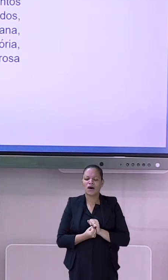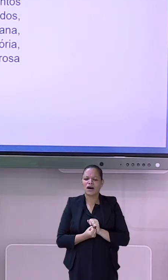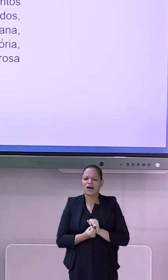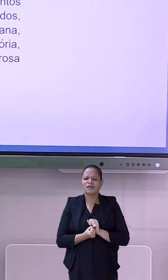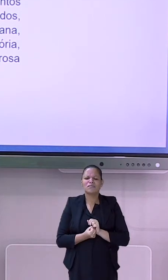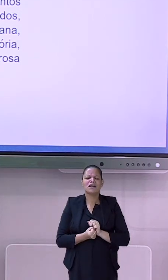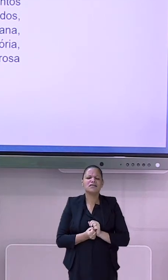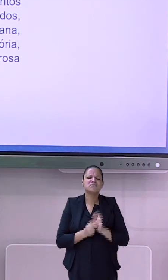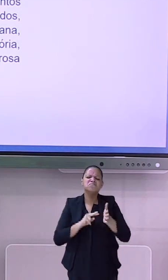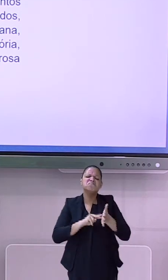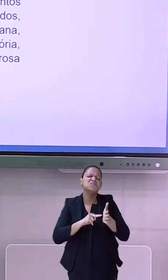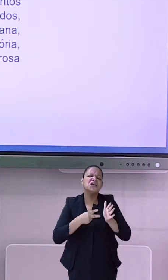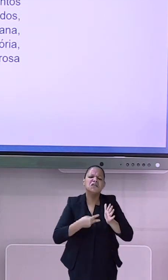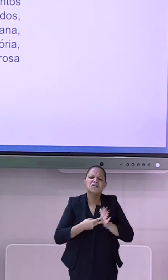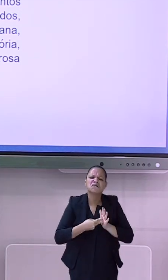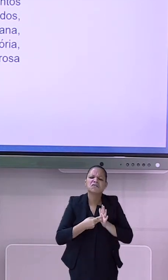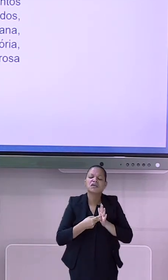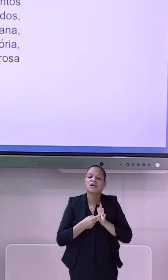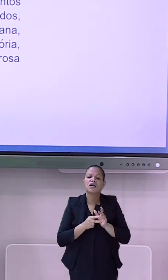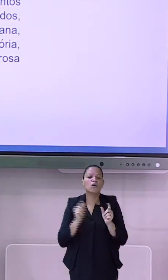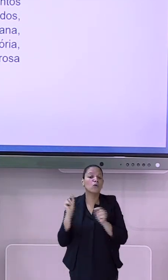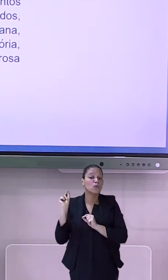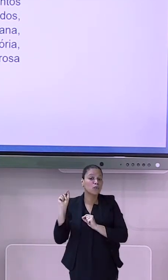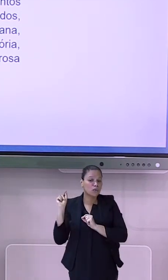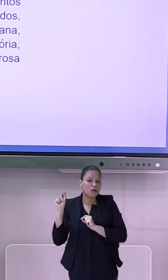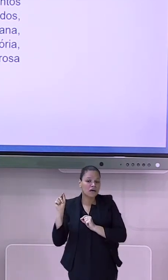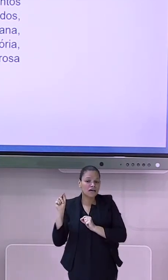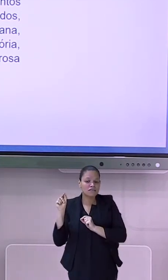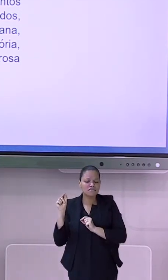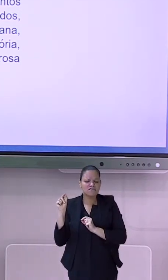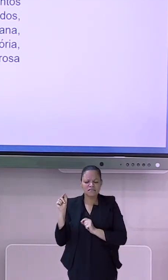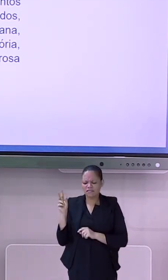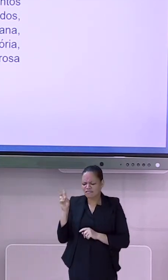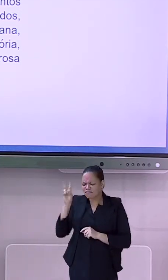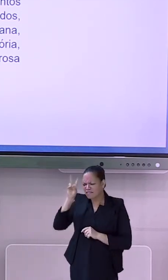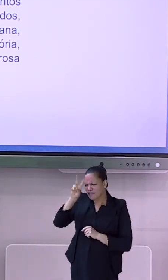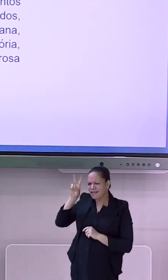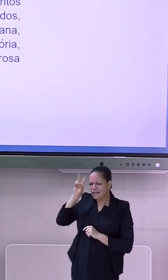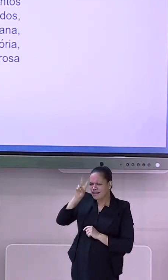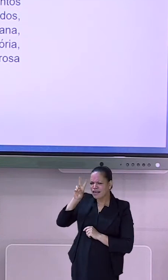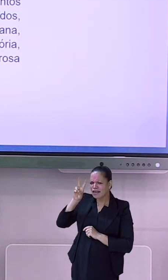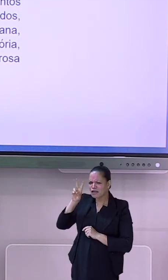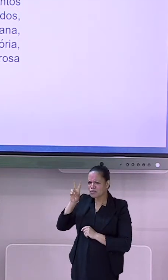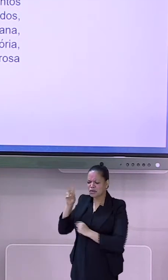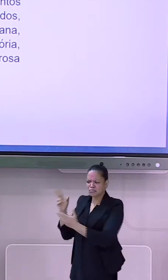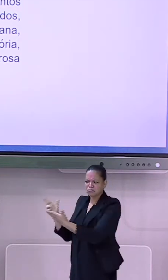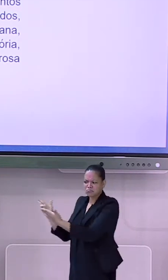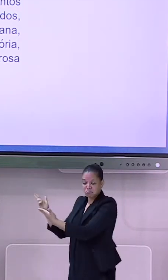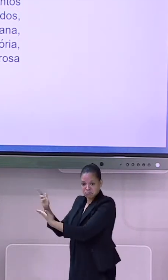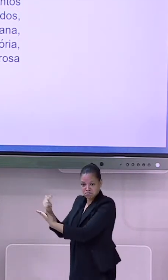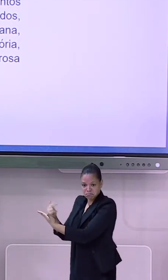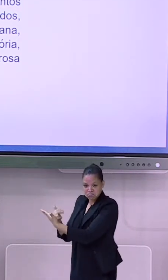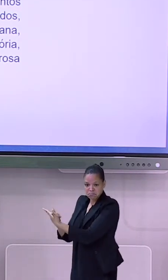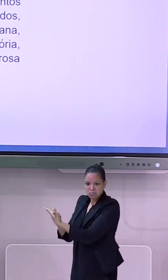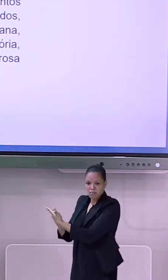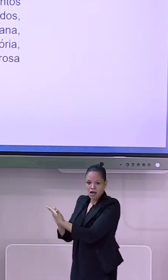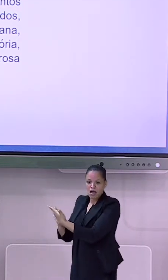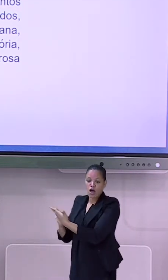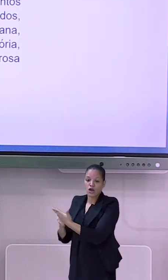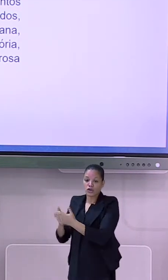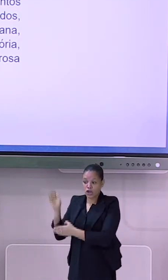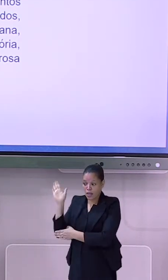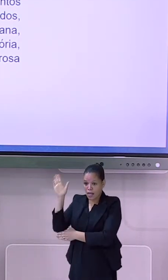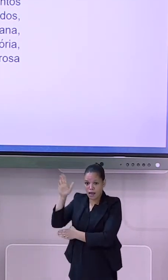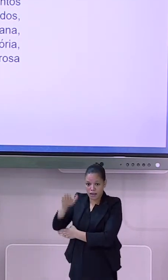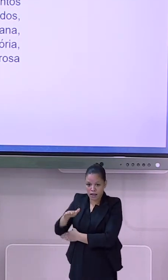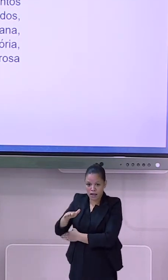anterior lá? Tarde de São João? Ali a gente consegue ver naquelas imagens, vamos lembrar aí o que a gente viu? Igrejas,